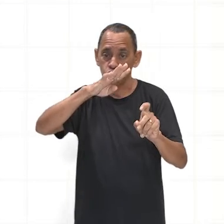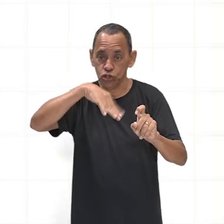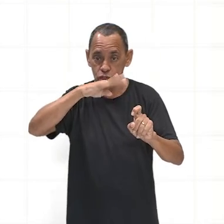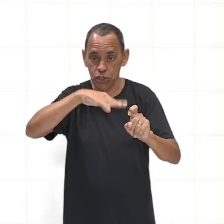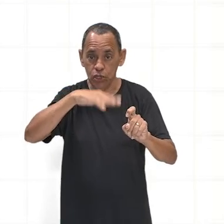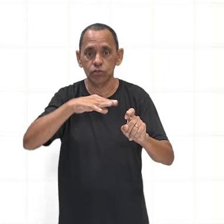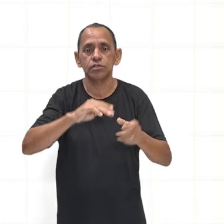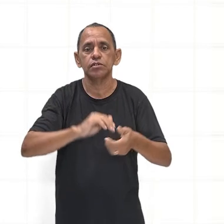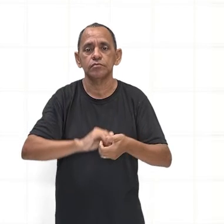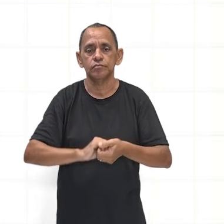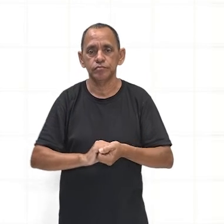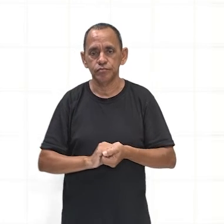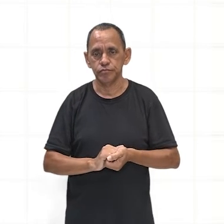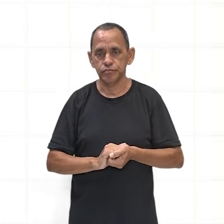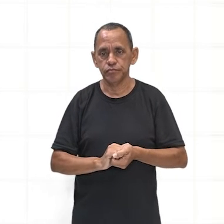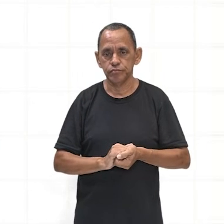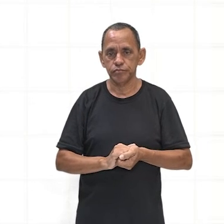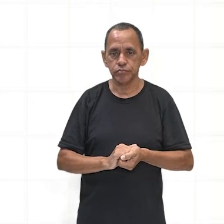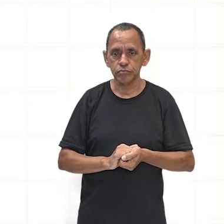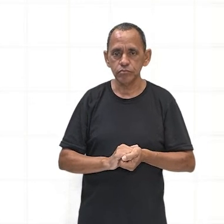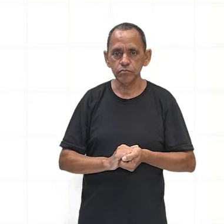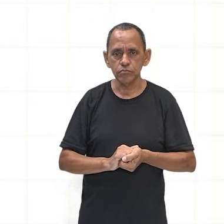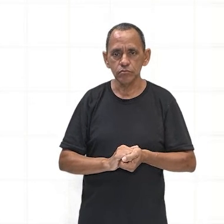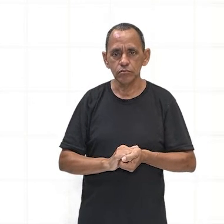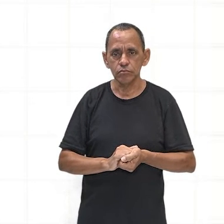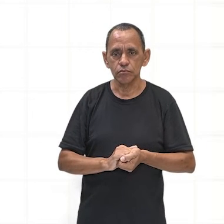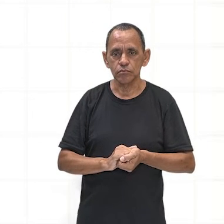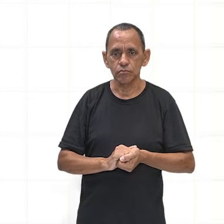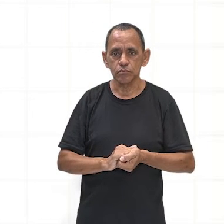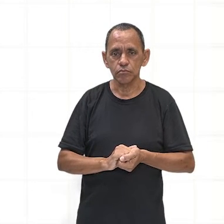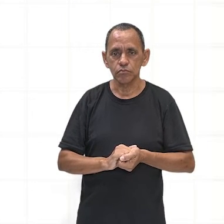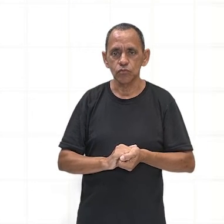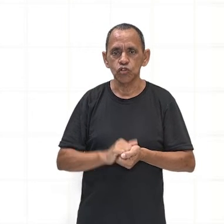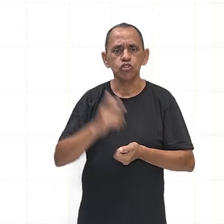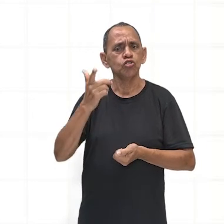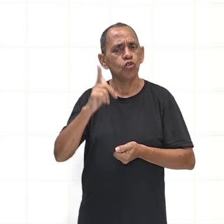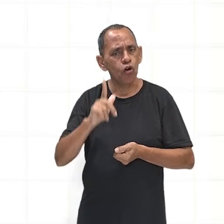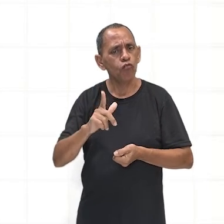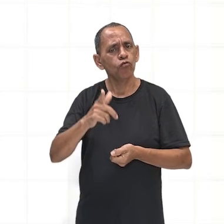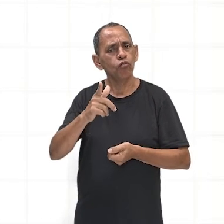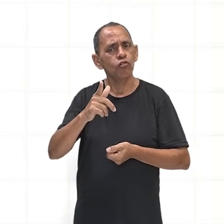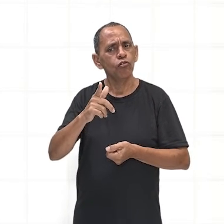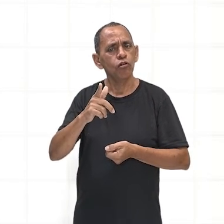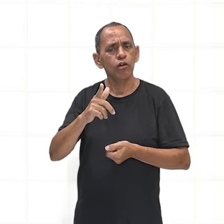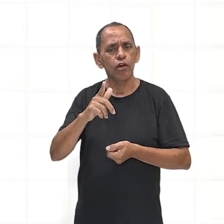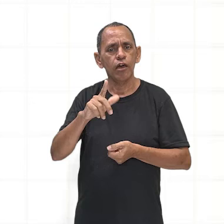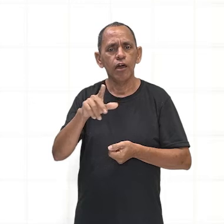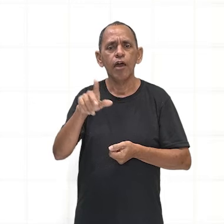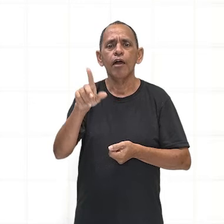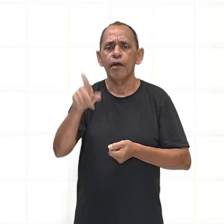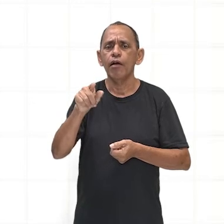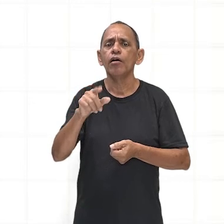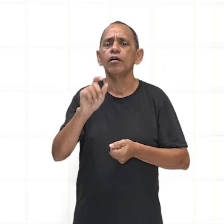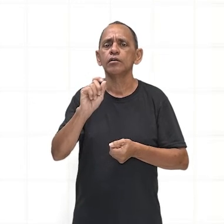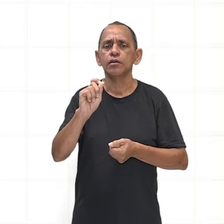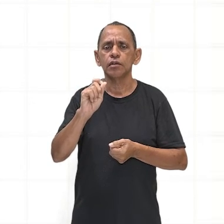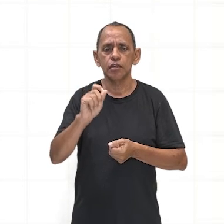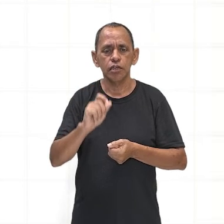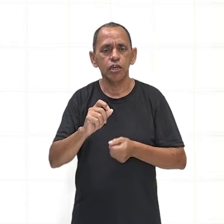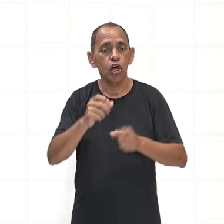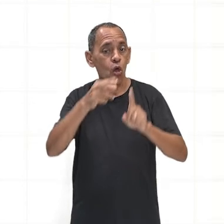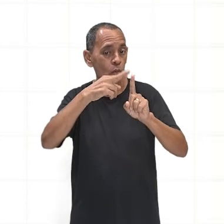Mais uma vez o professor reforça, é uma religião que acredita em mais de um Deus,